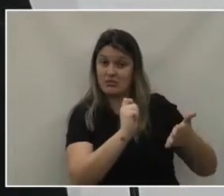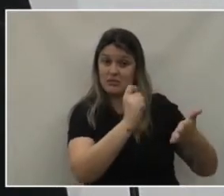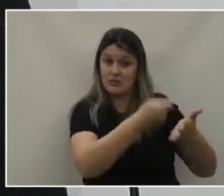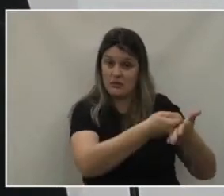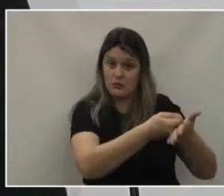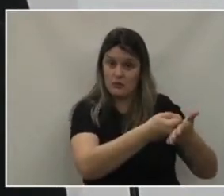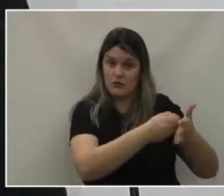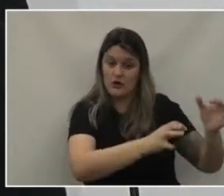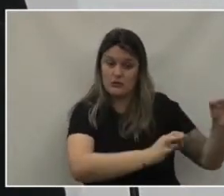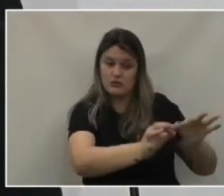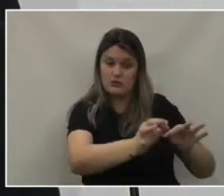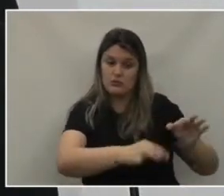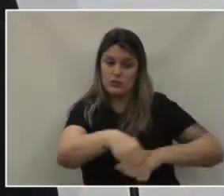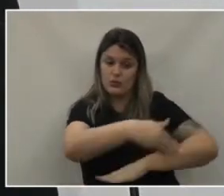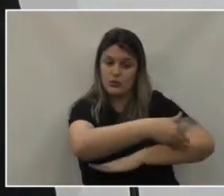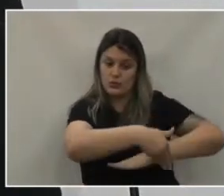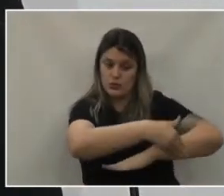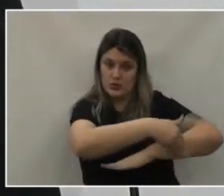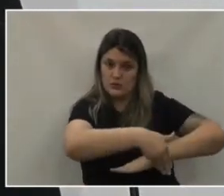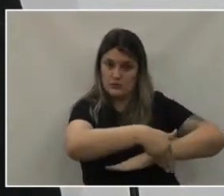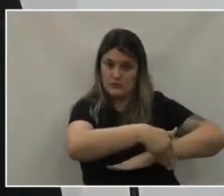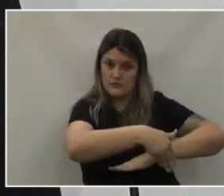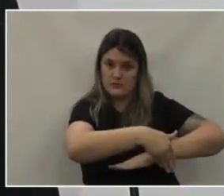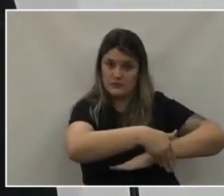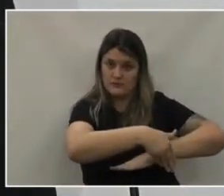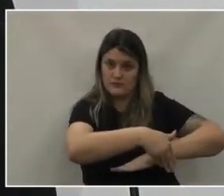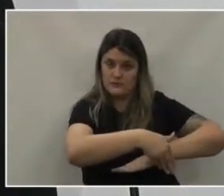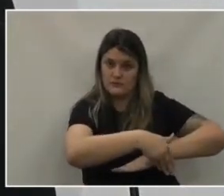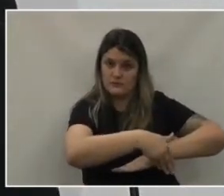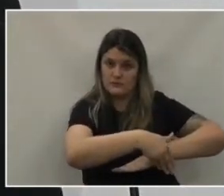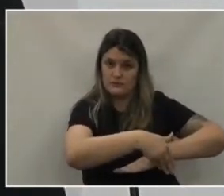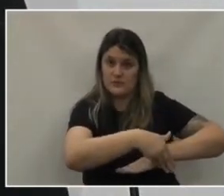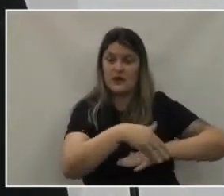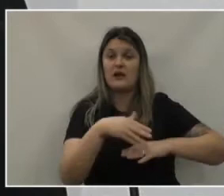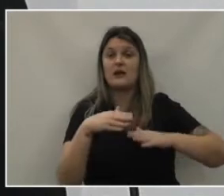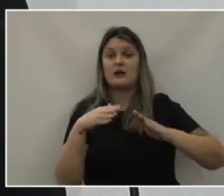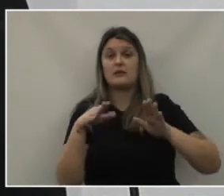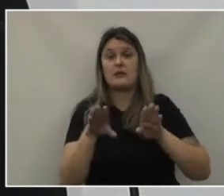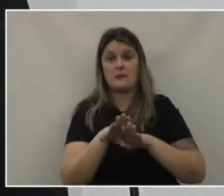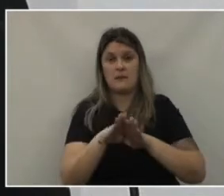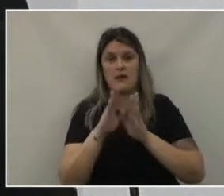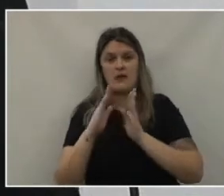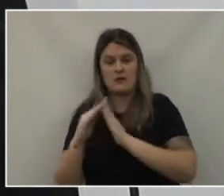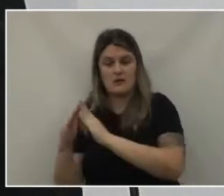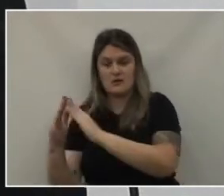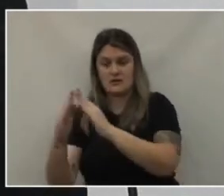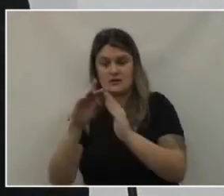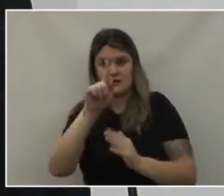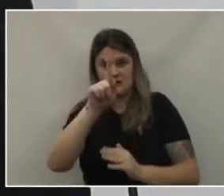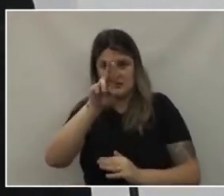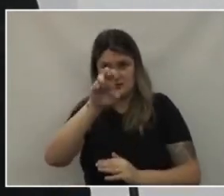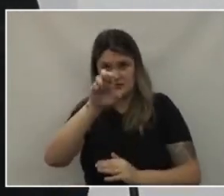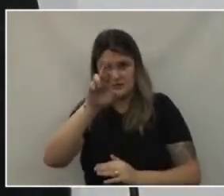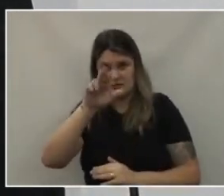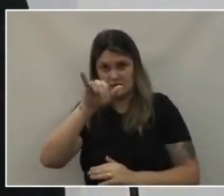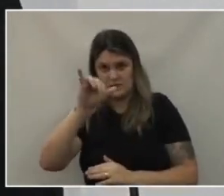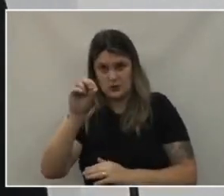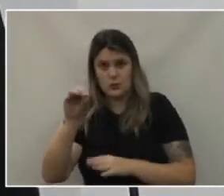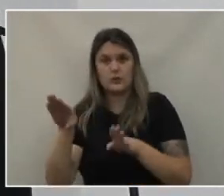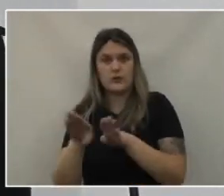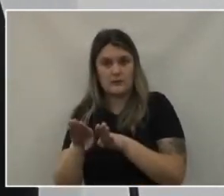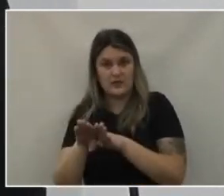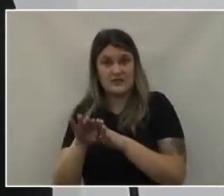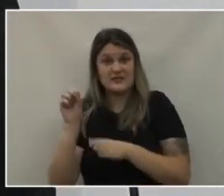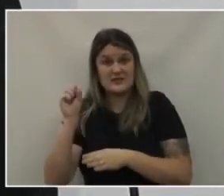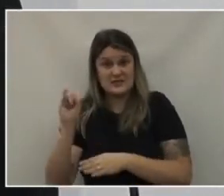infraestrutura de rua, no Guerino Massinha também. Então, eu acredito que o